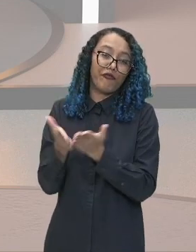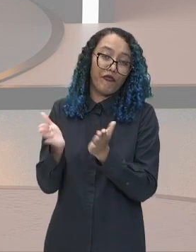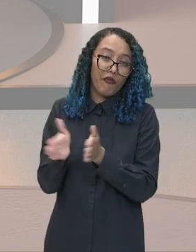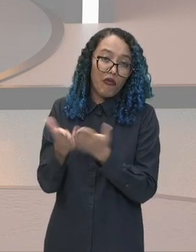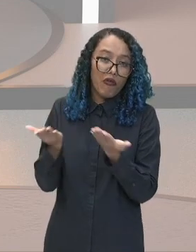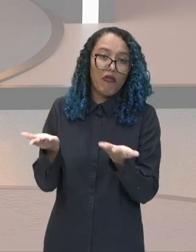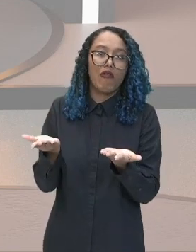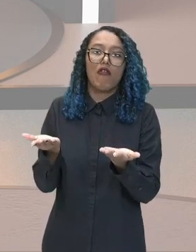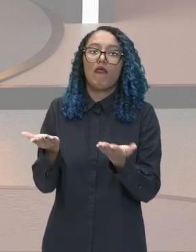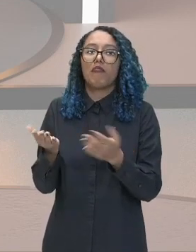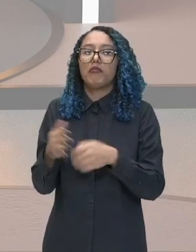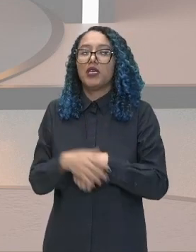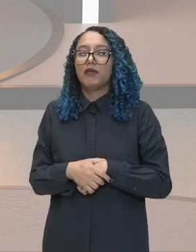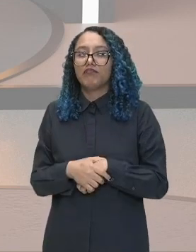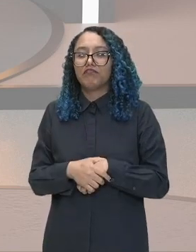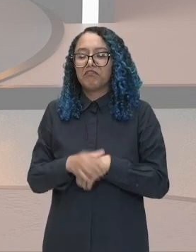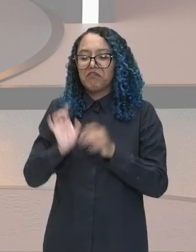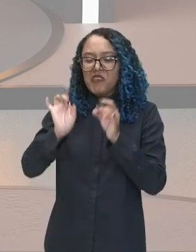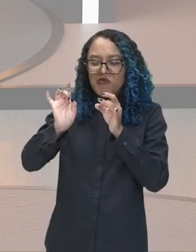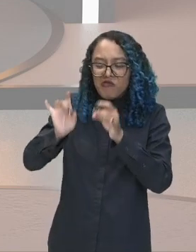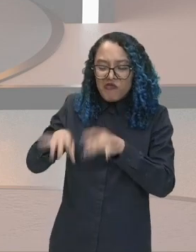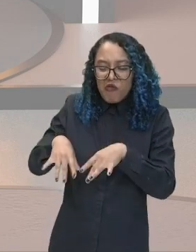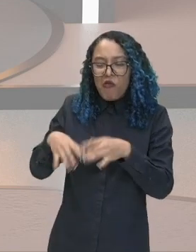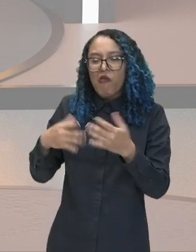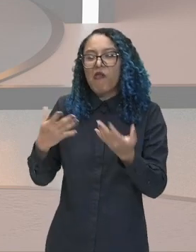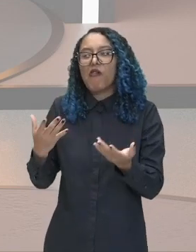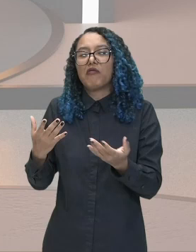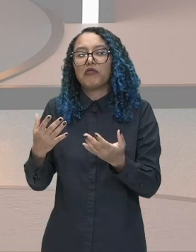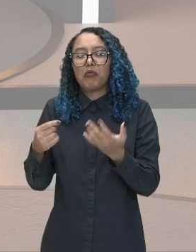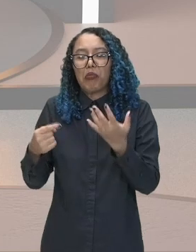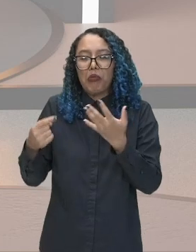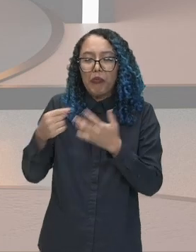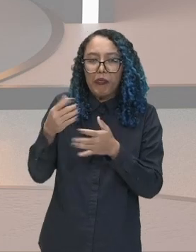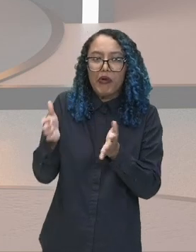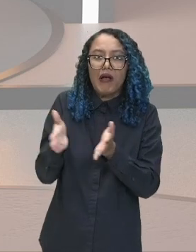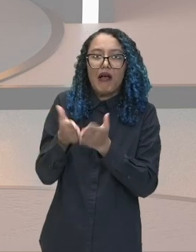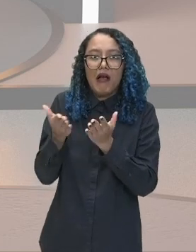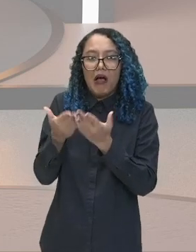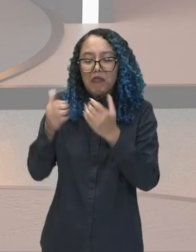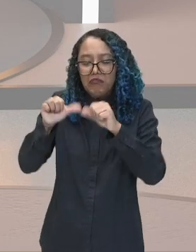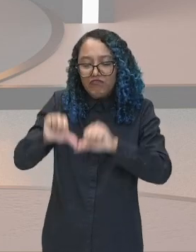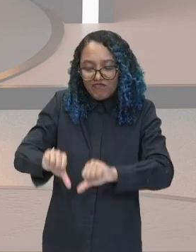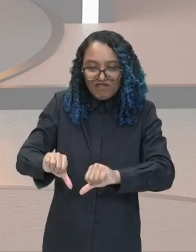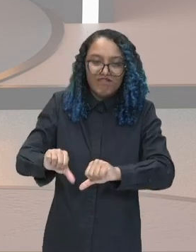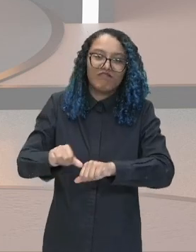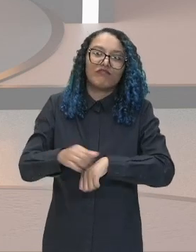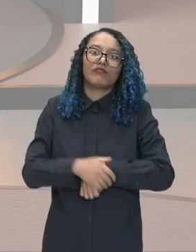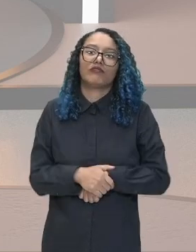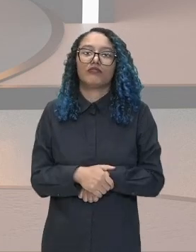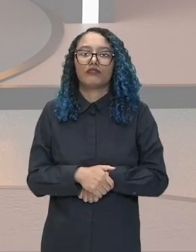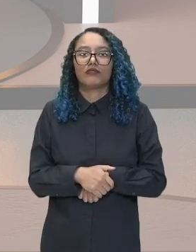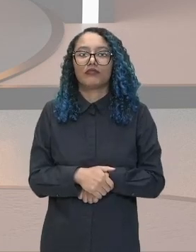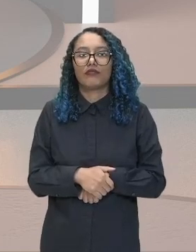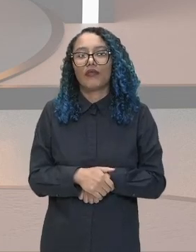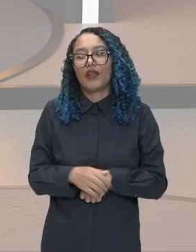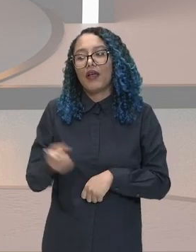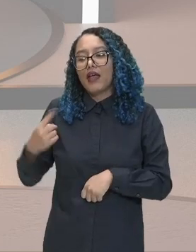miséria e o abandono. Na realidade, aos trabalhadores ficou as durezas da